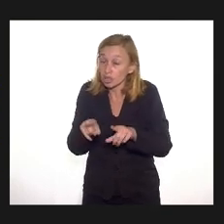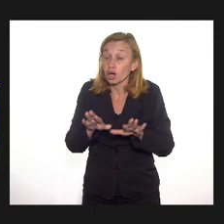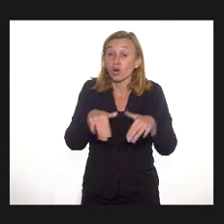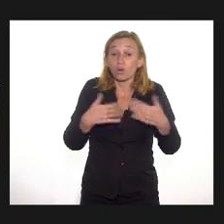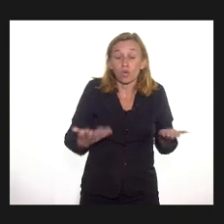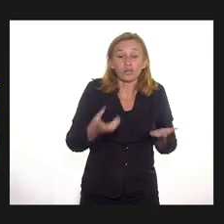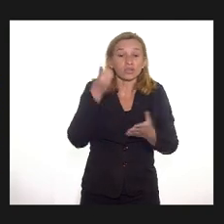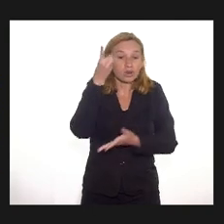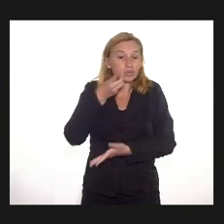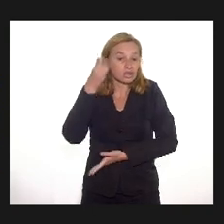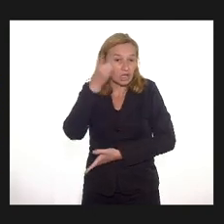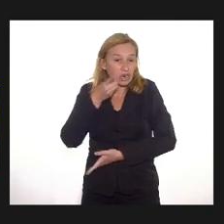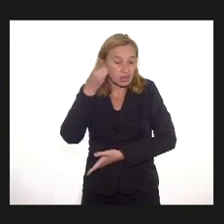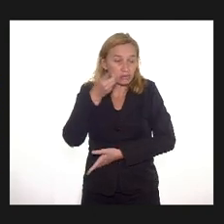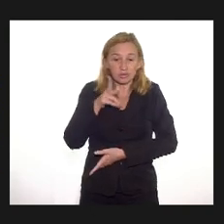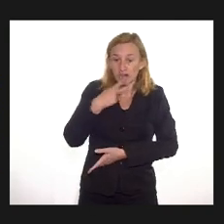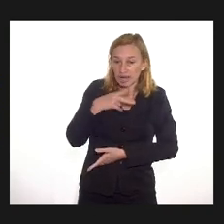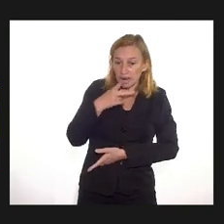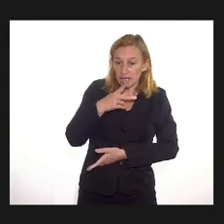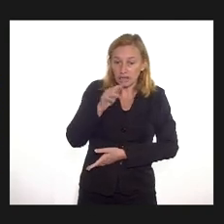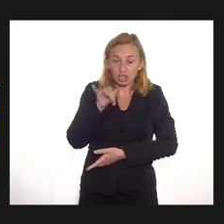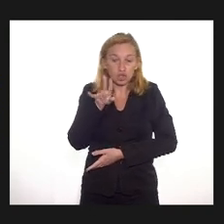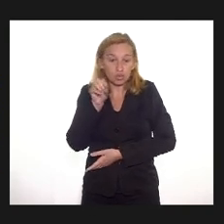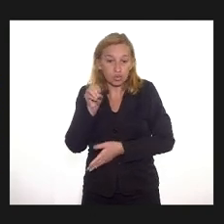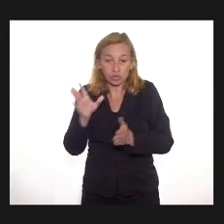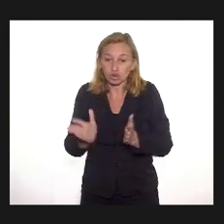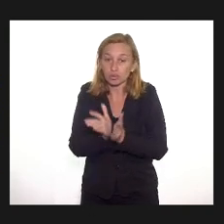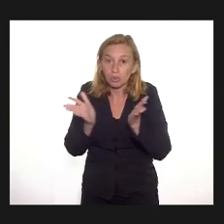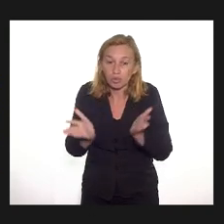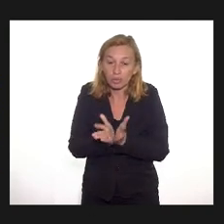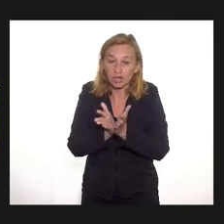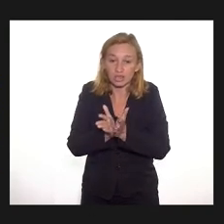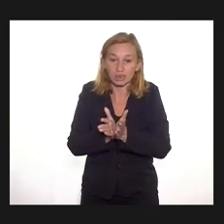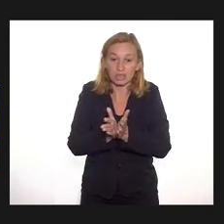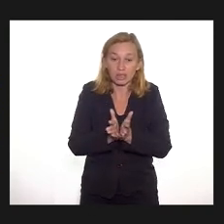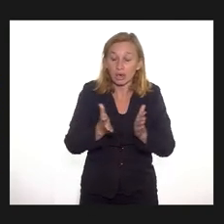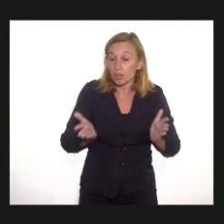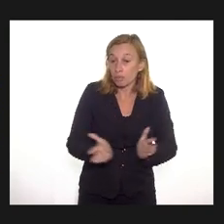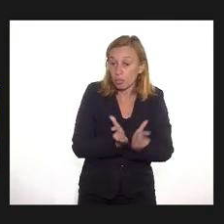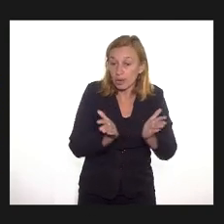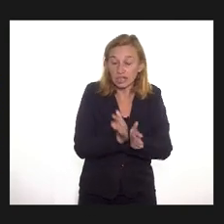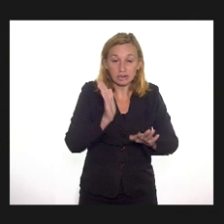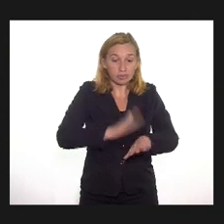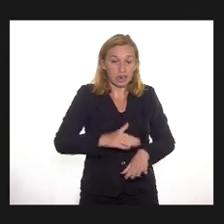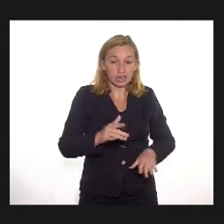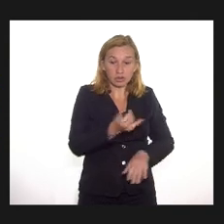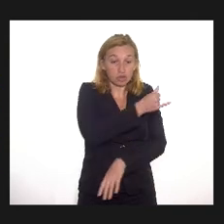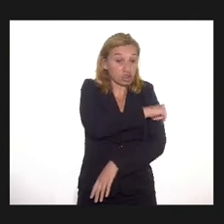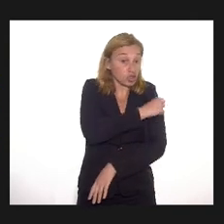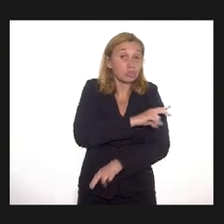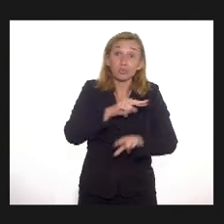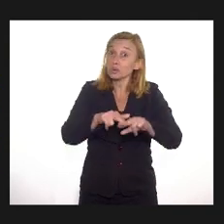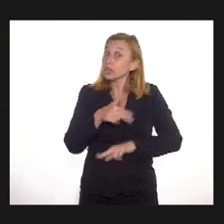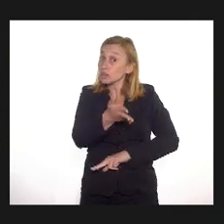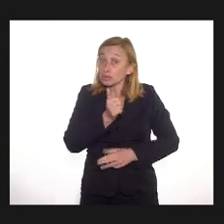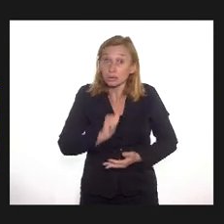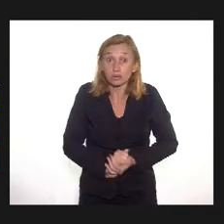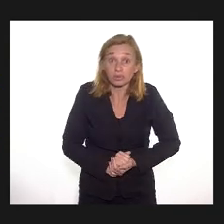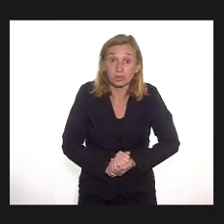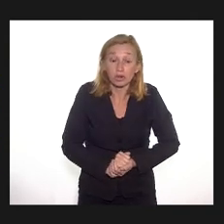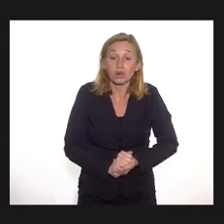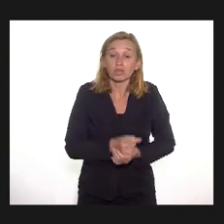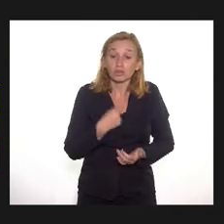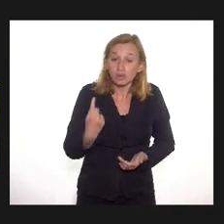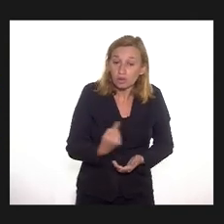o deputado fala que o fundo de pobreza empobrece o Rio de Janeiro, é justamente por isso, porque quando